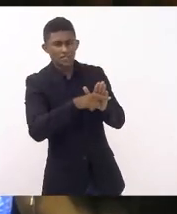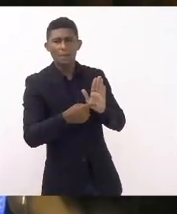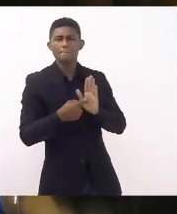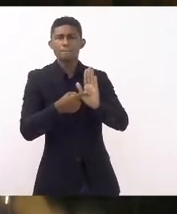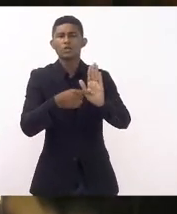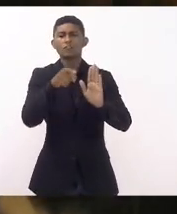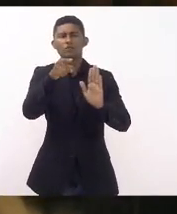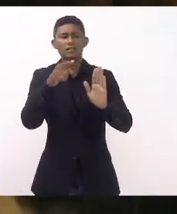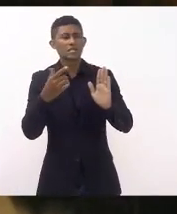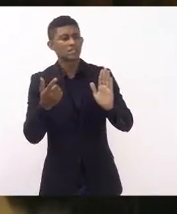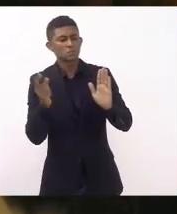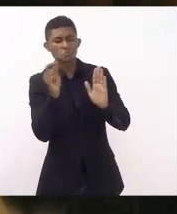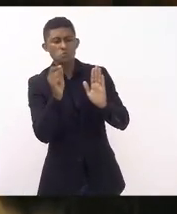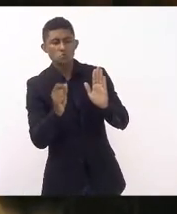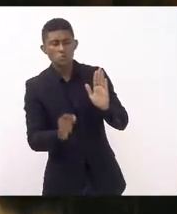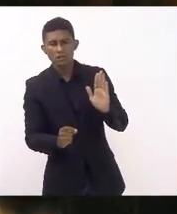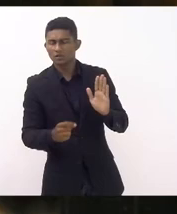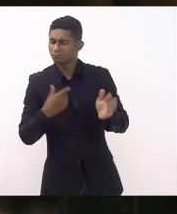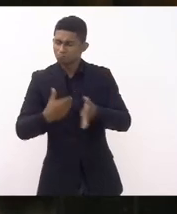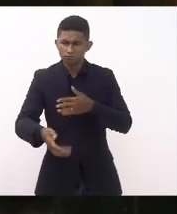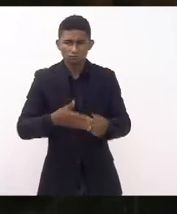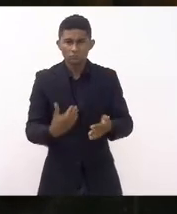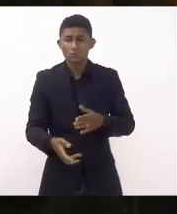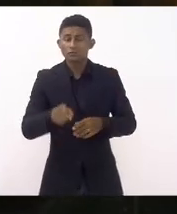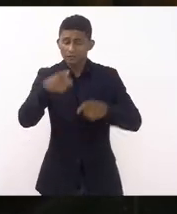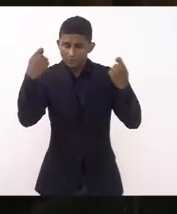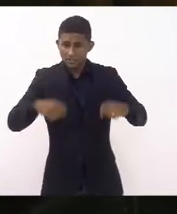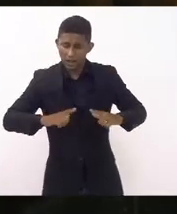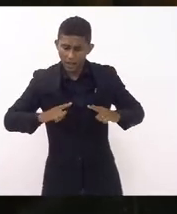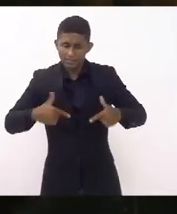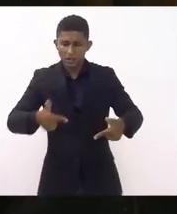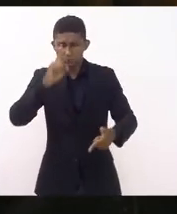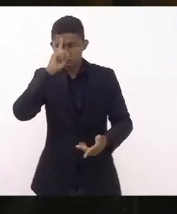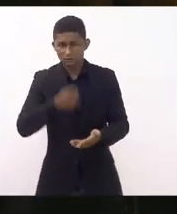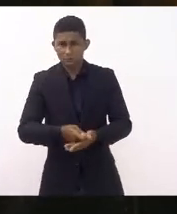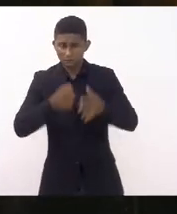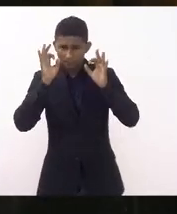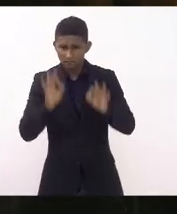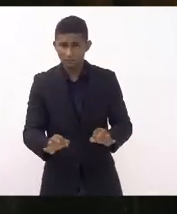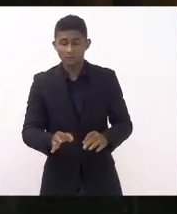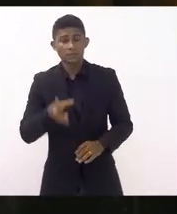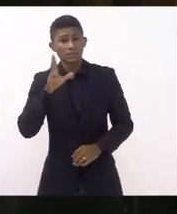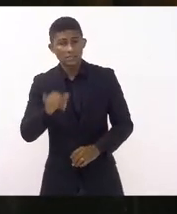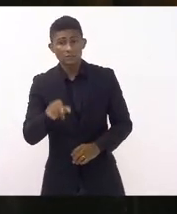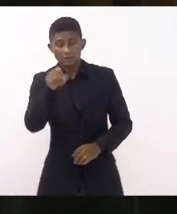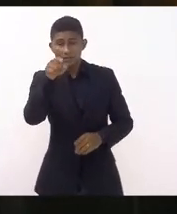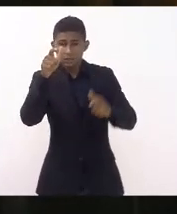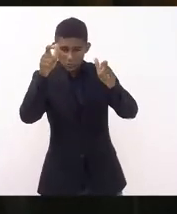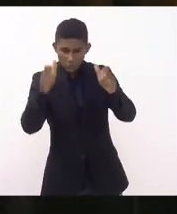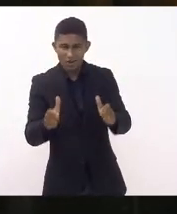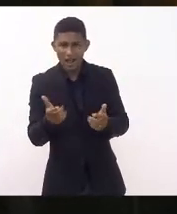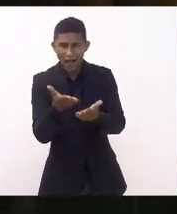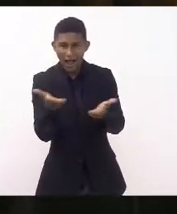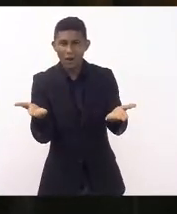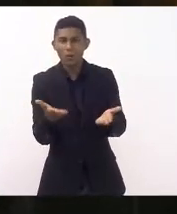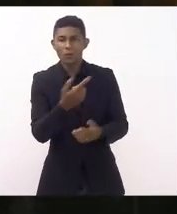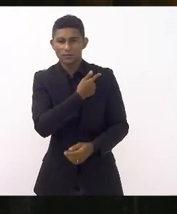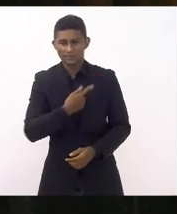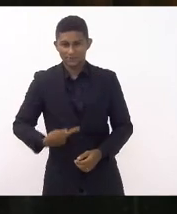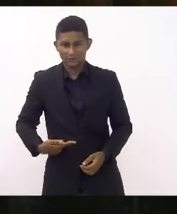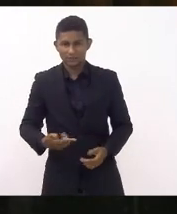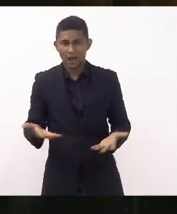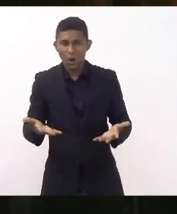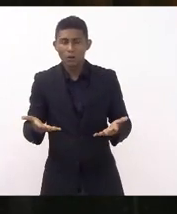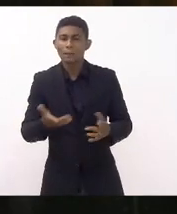mostrando, seja firme e convicto nas suas ações, porque se o senhor ocupa o lugar que o senhor ocupa,